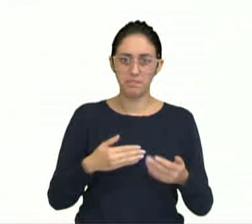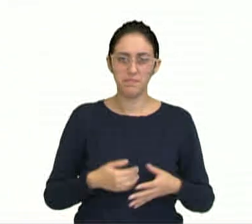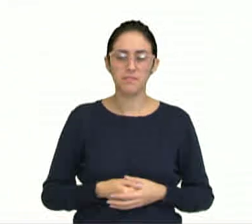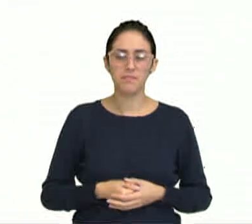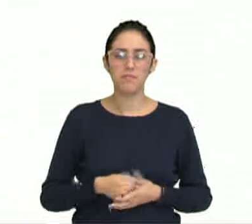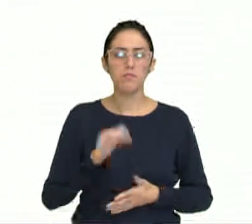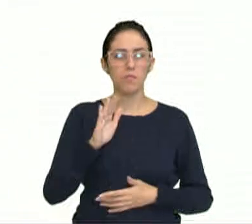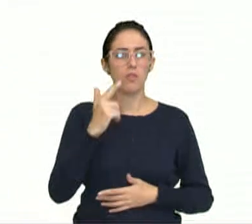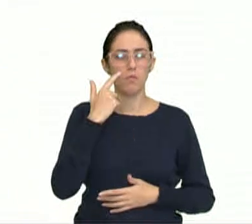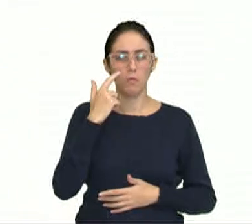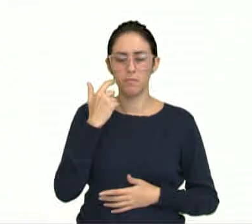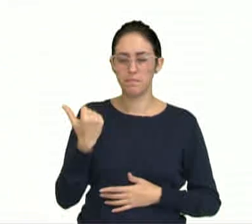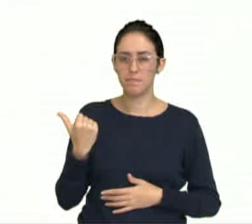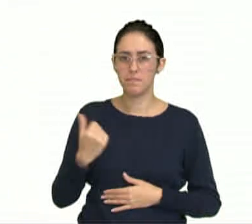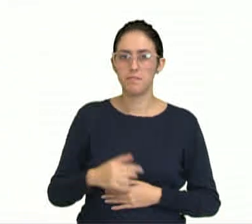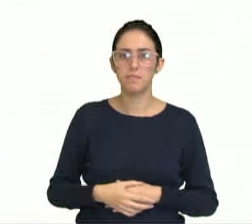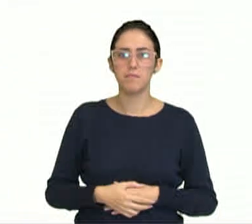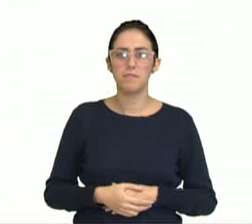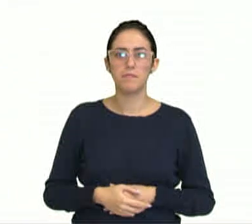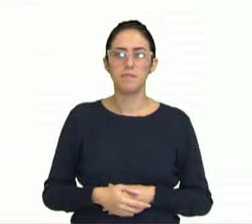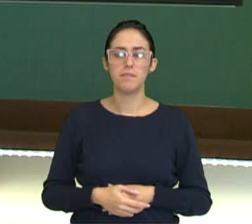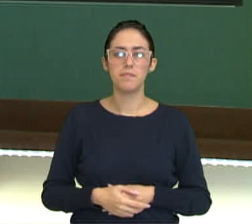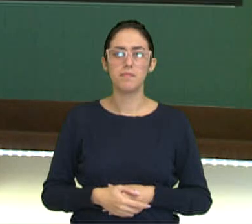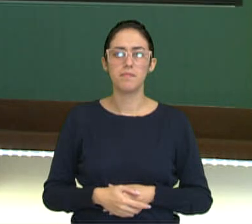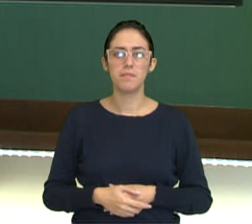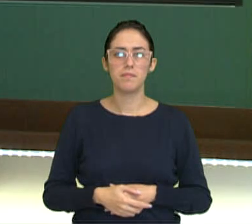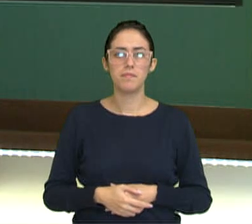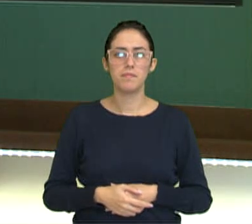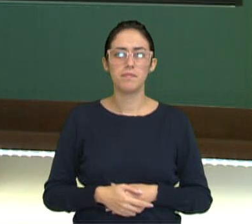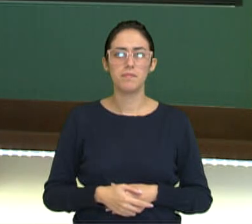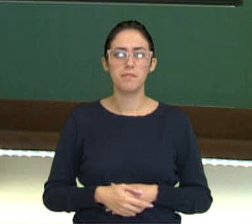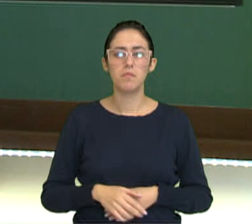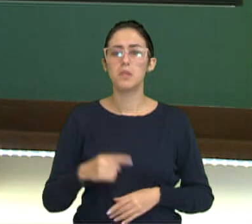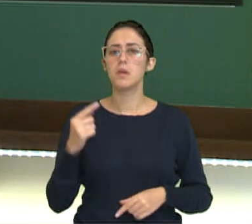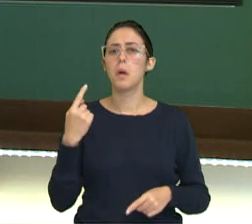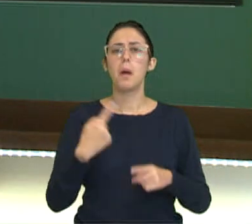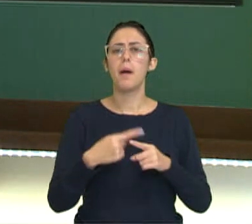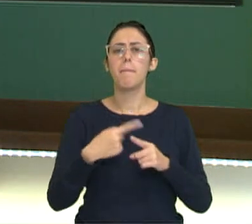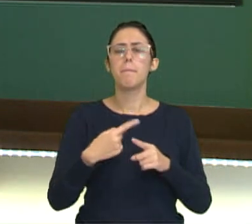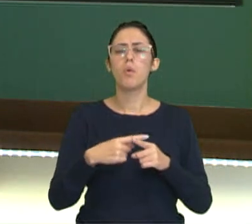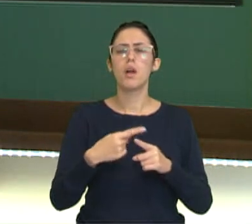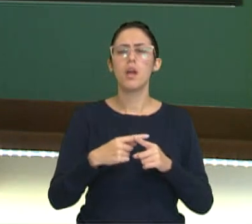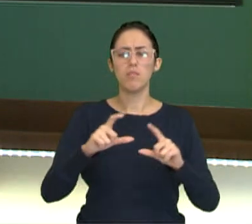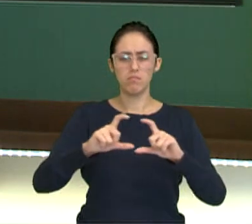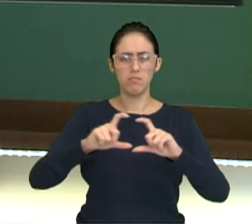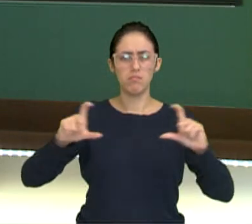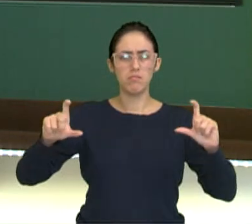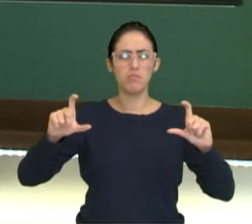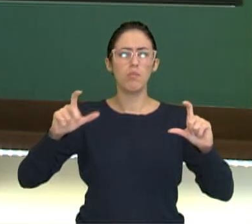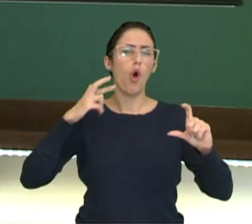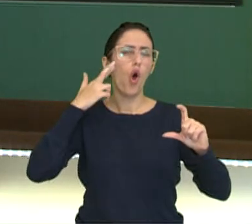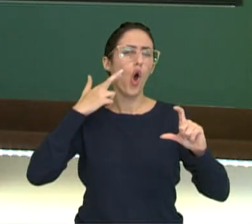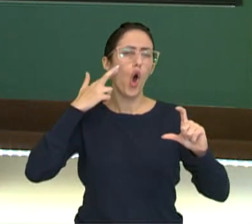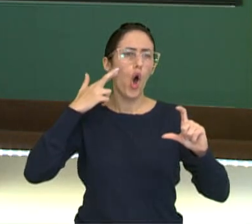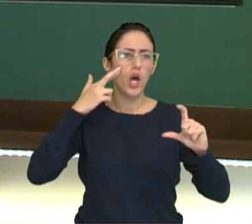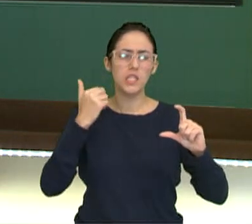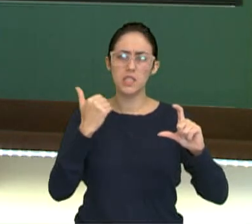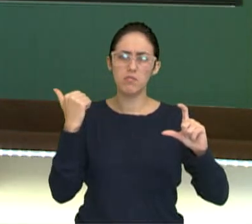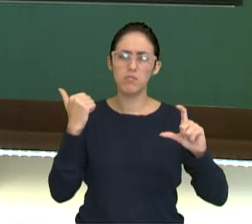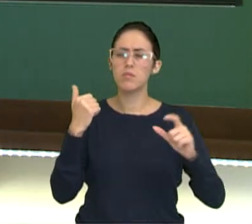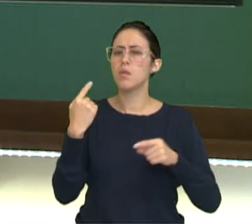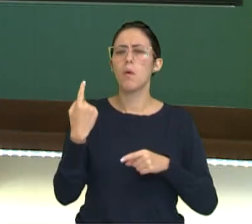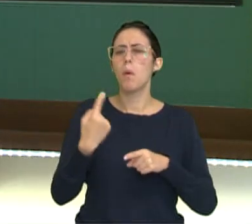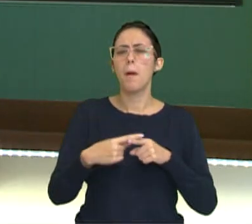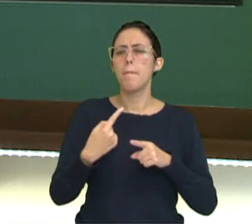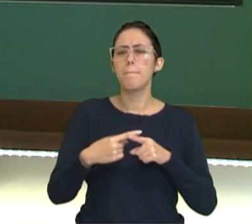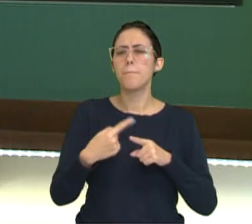dá uma olhada aqui comigo. Por que será que nessa parte do texto, que está em rosa aqui, que é esse que a gente acabou de ler, por que será que nessa parte